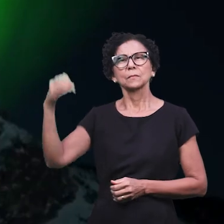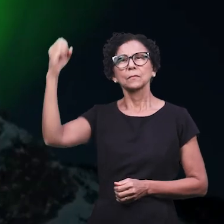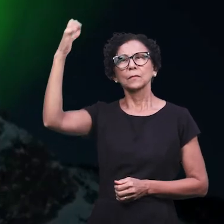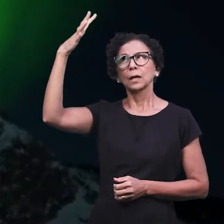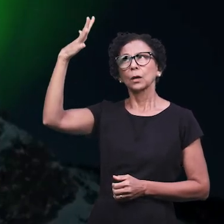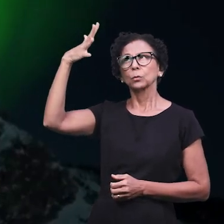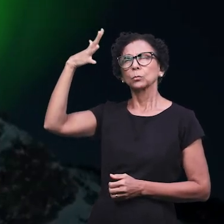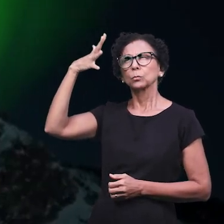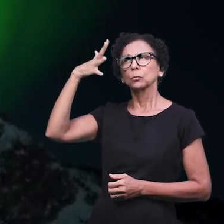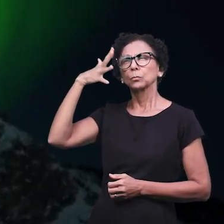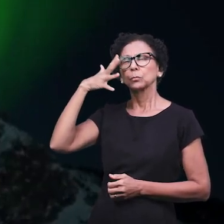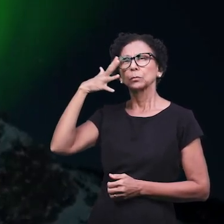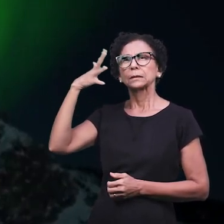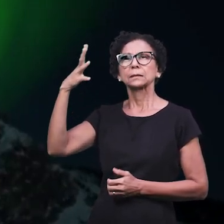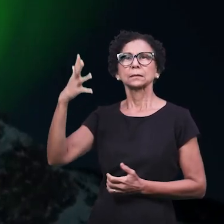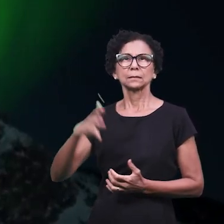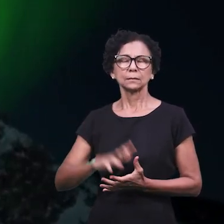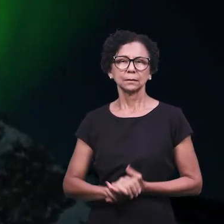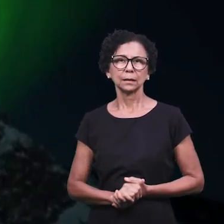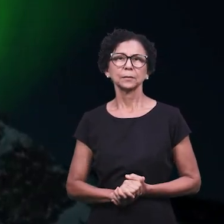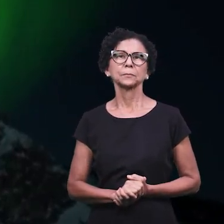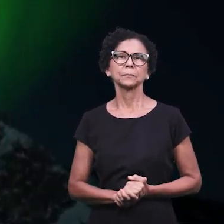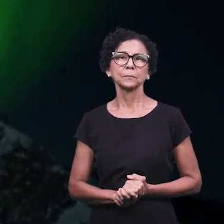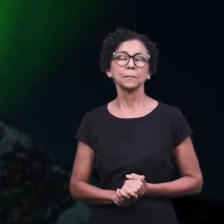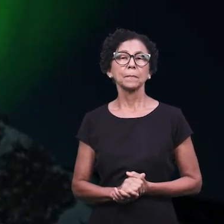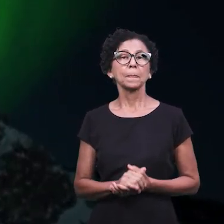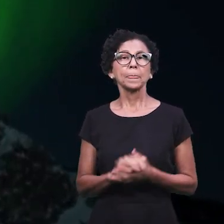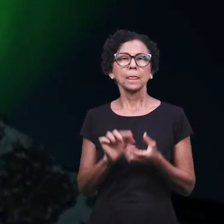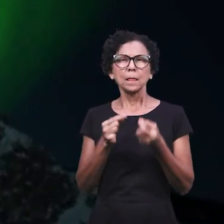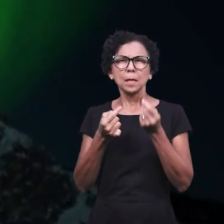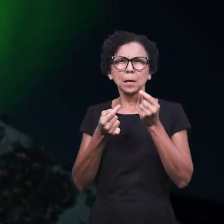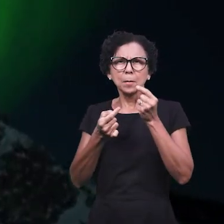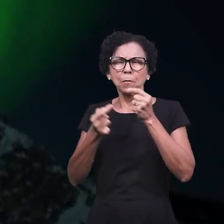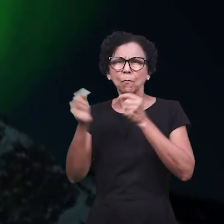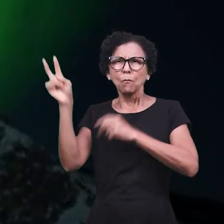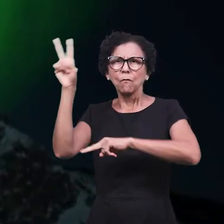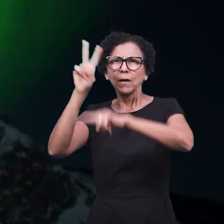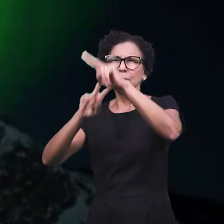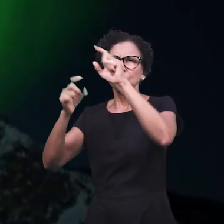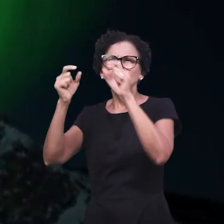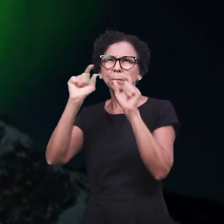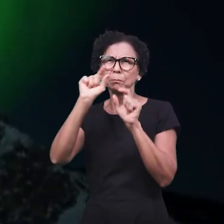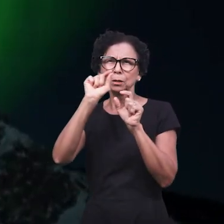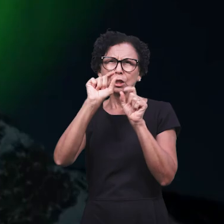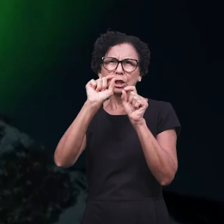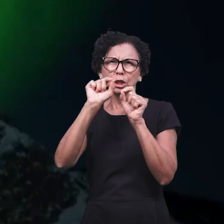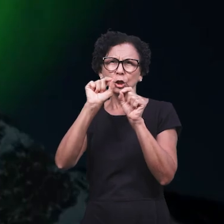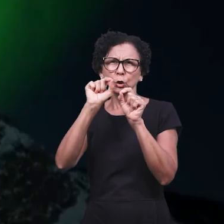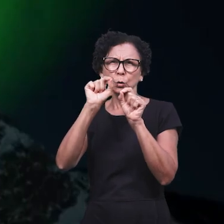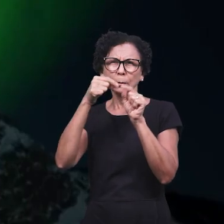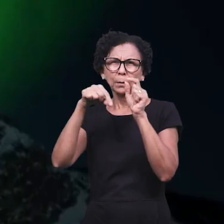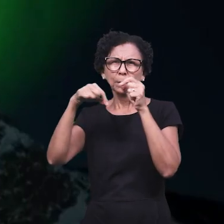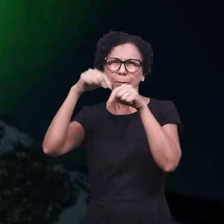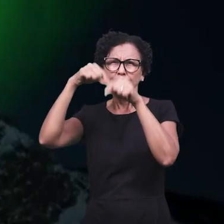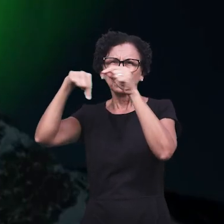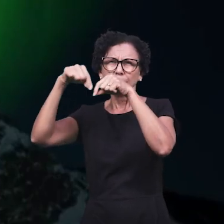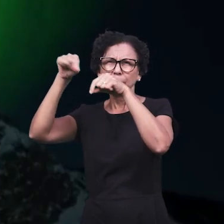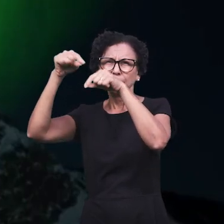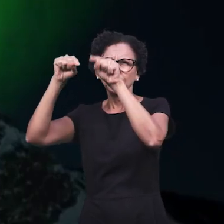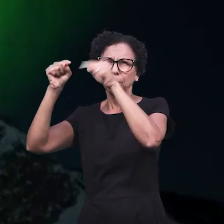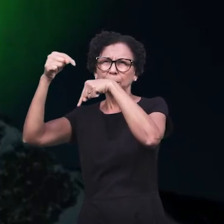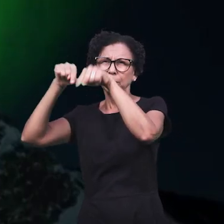na nossa atmosfera. Por quê? As partículas do vento solar quando elas chegam com energia,